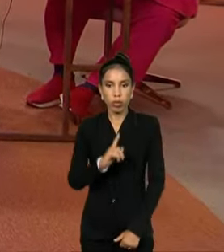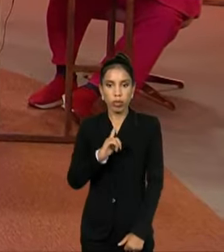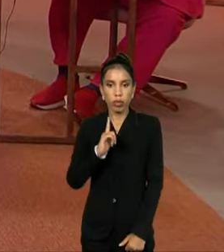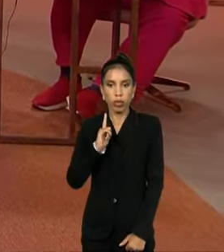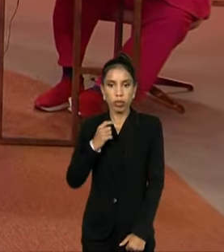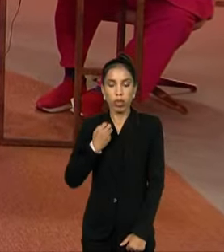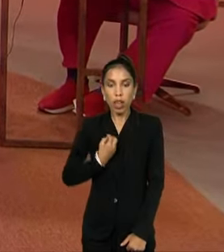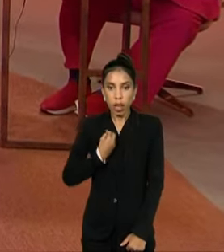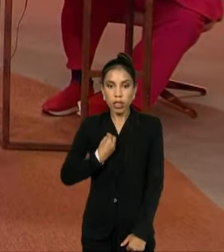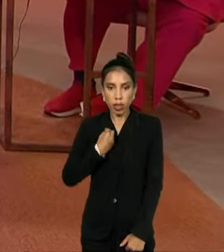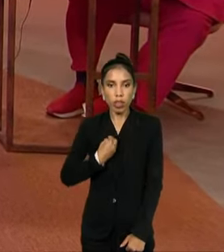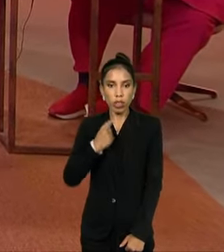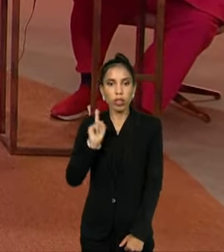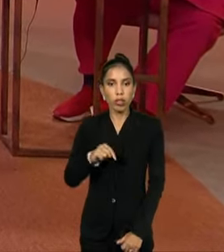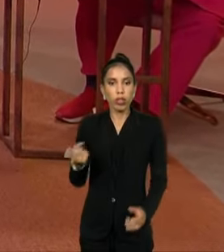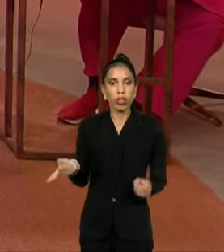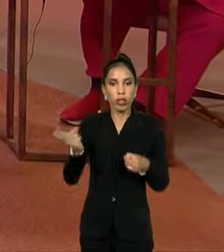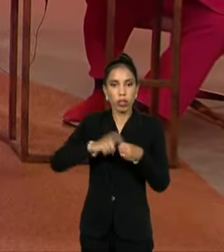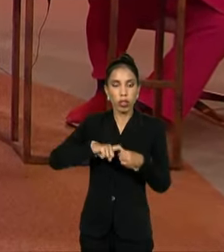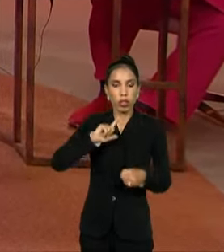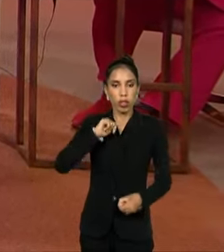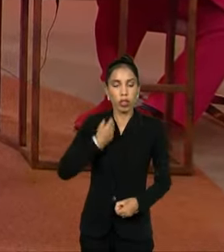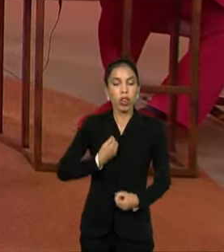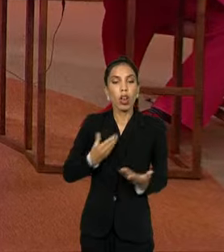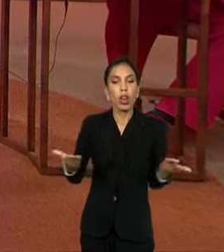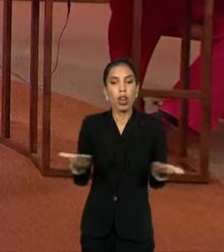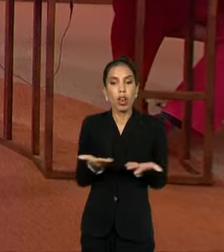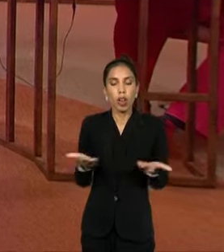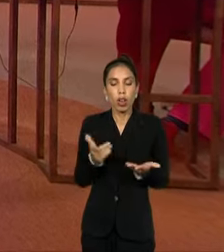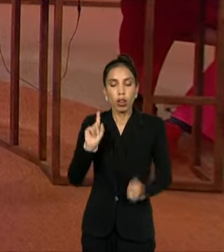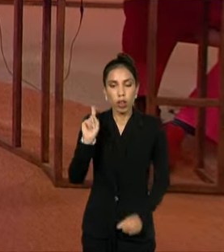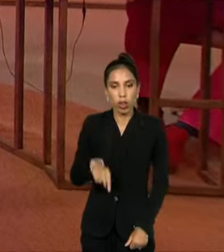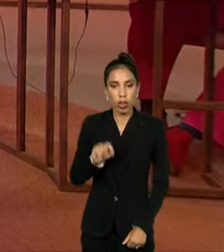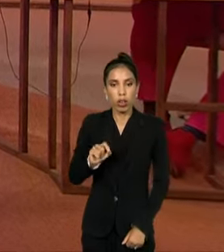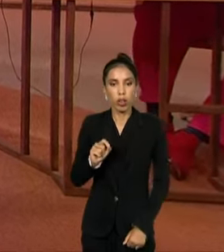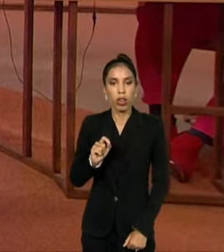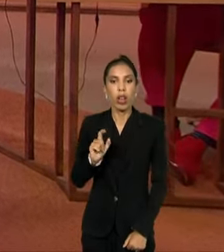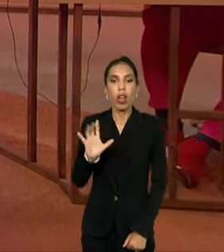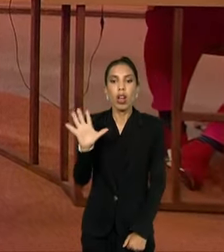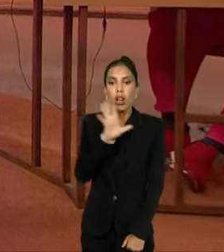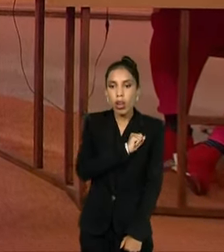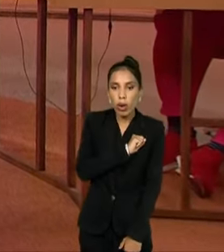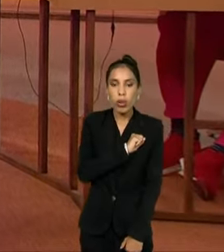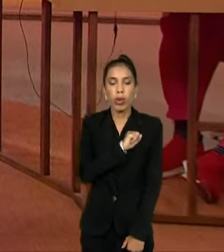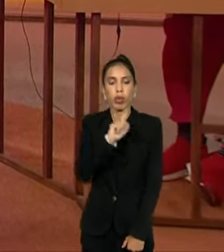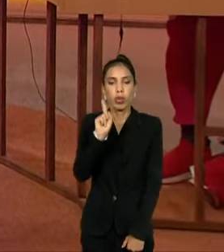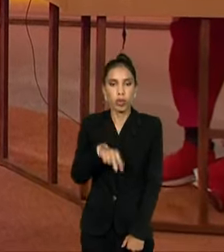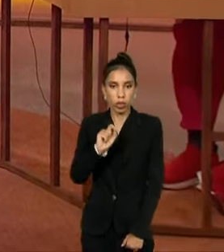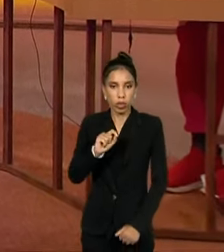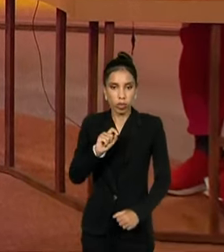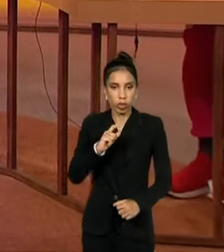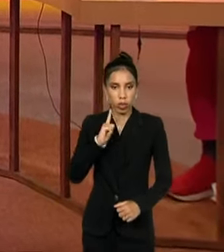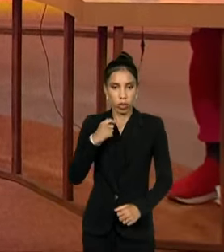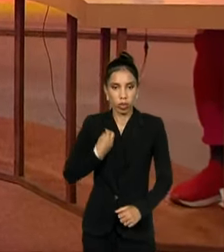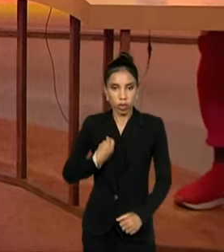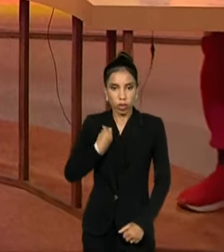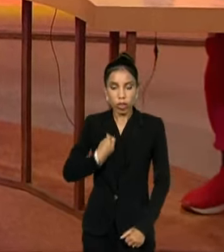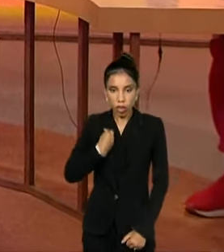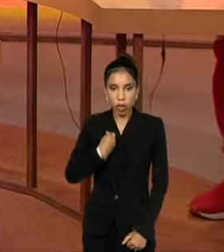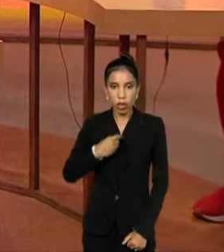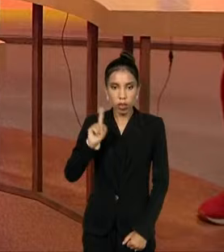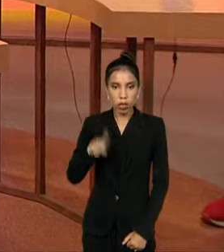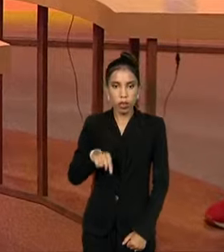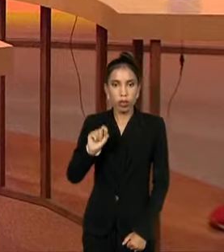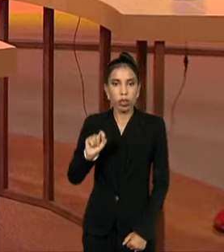gente está de volta na hora que eu mais... Hora que eu mais gosto, não, mas um dos momentos que eu adoro nesse programa, que é a interatividade, as mensagens